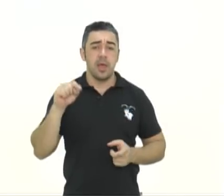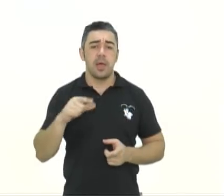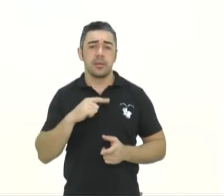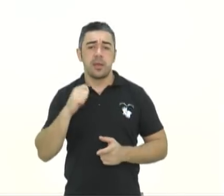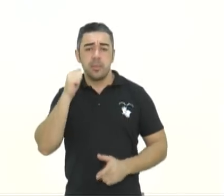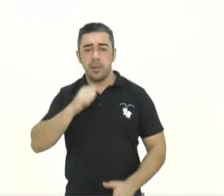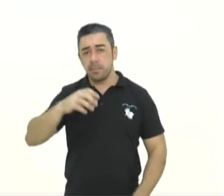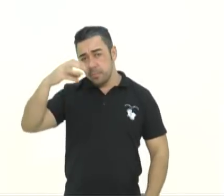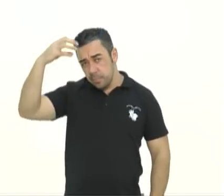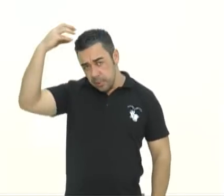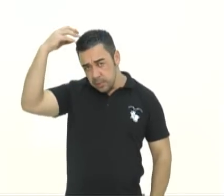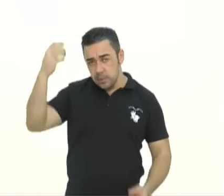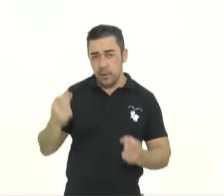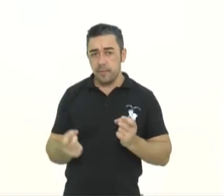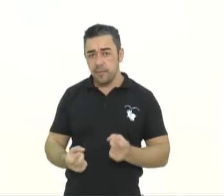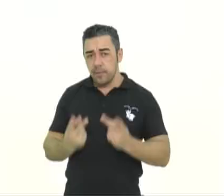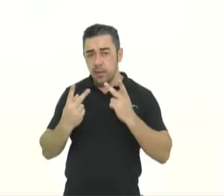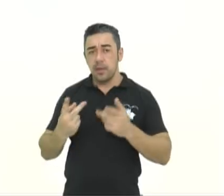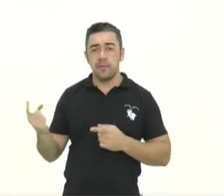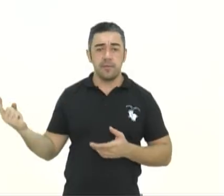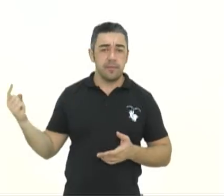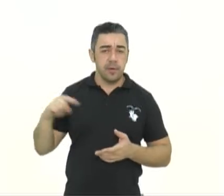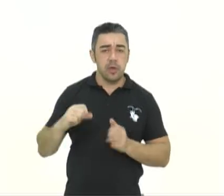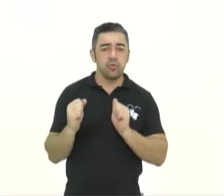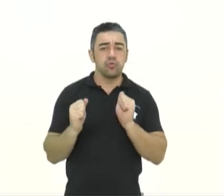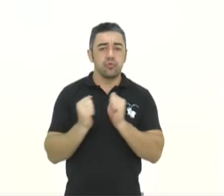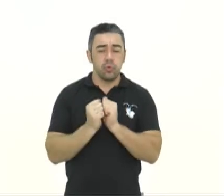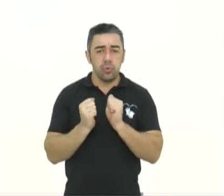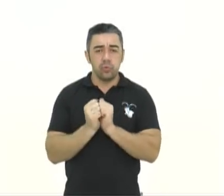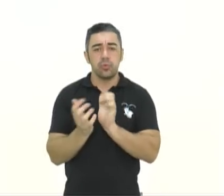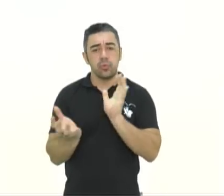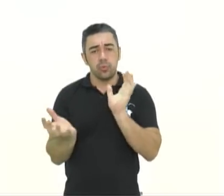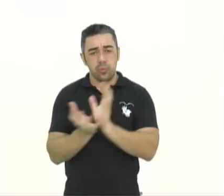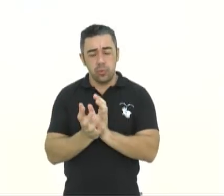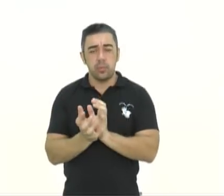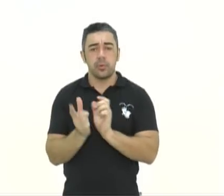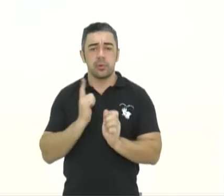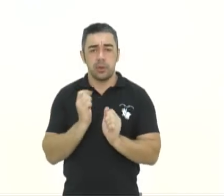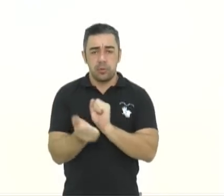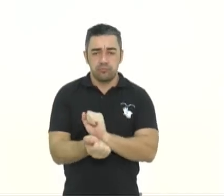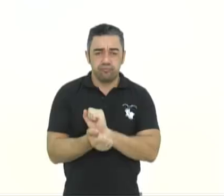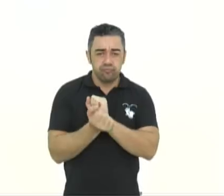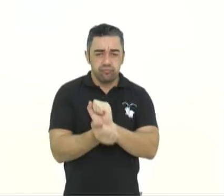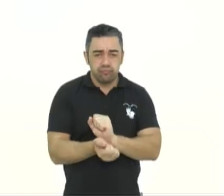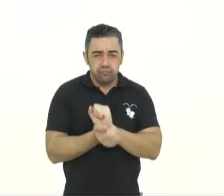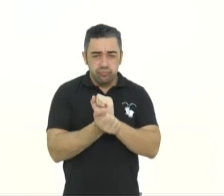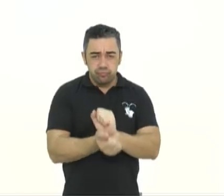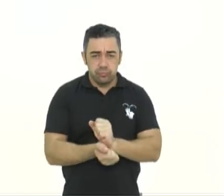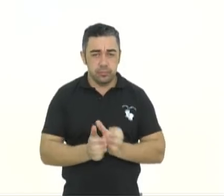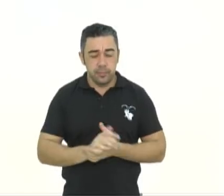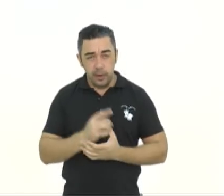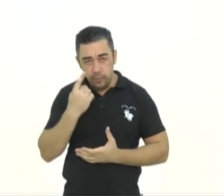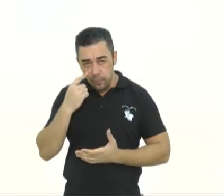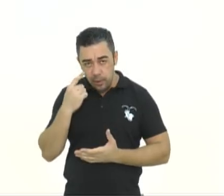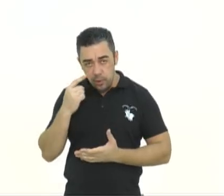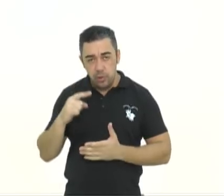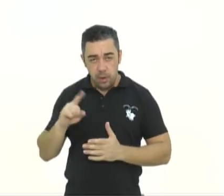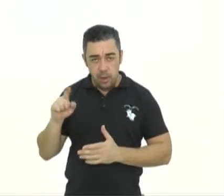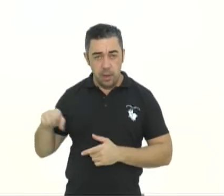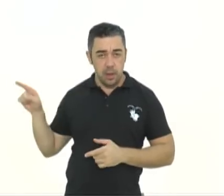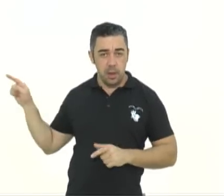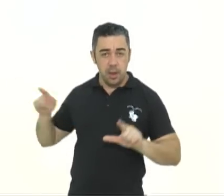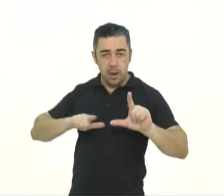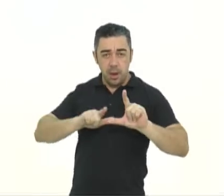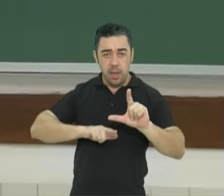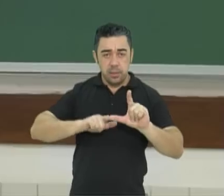princesa à venda, que veio junto com seus súditos, acorrentados em carros de boi. Então vejam que é uma letra de música do Jorge